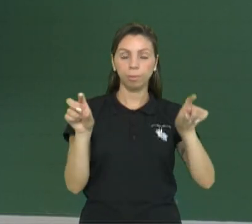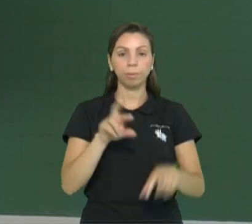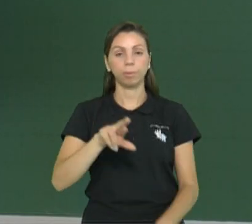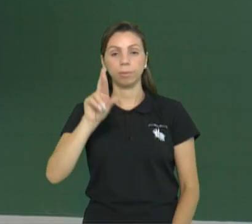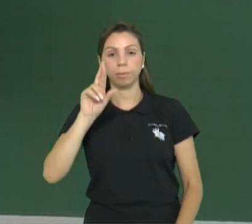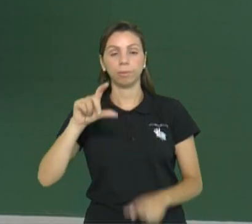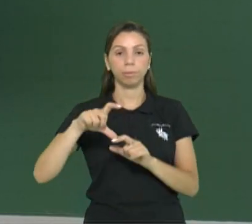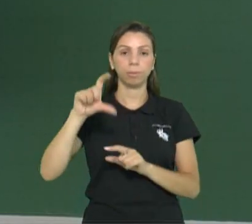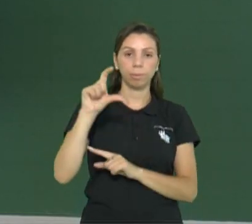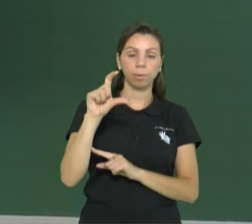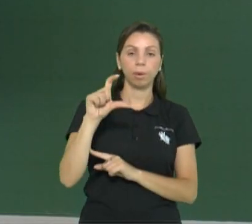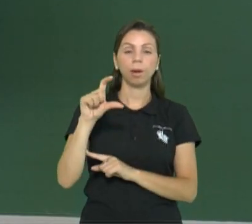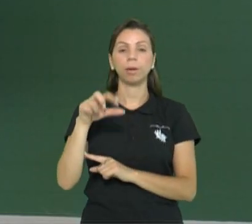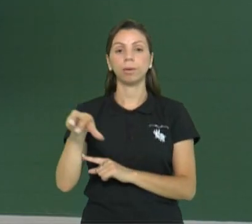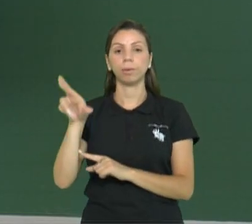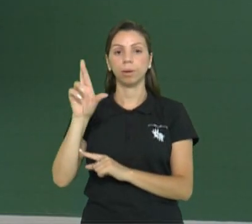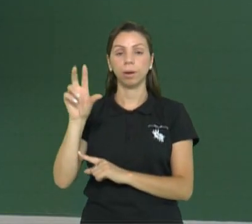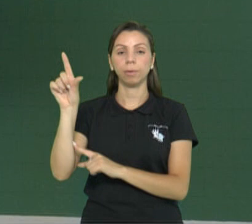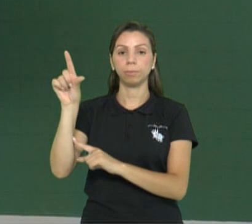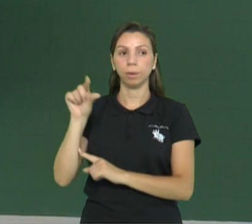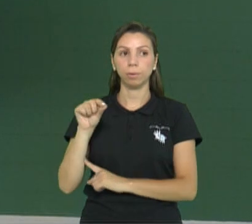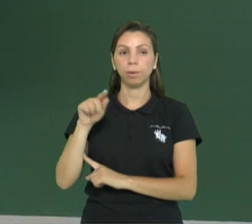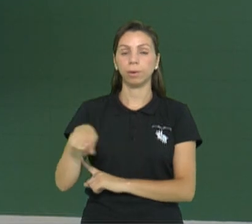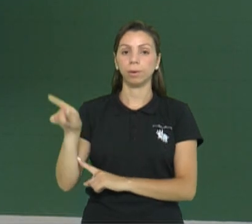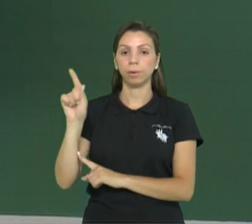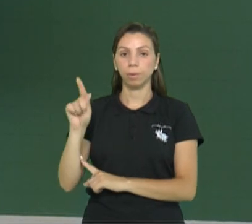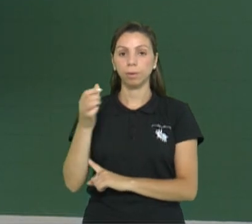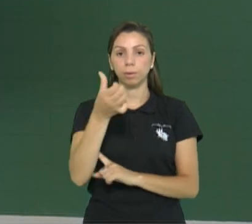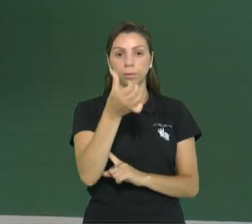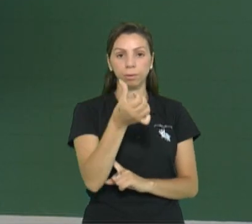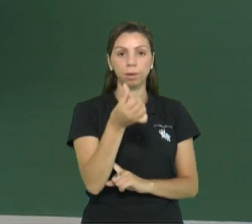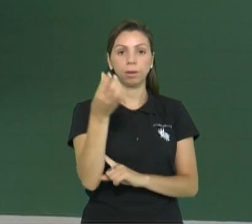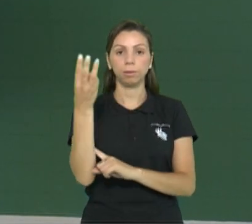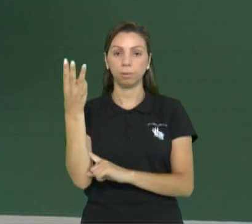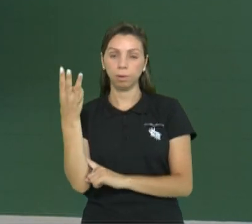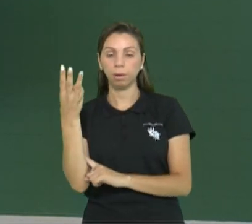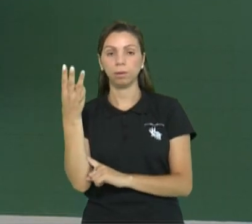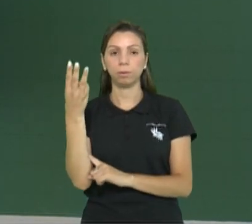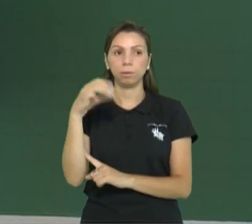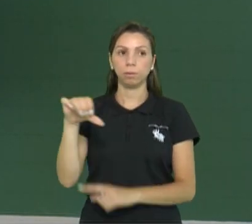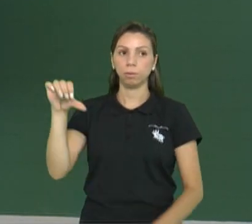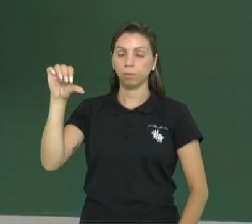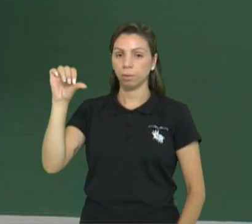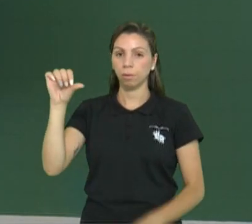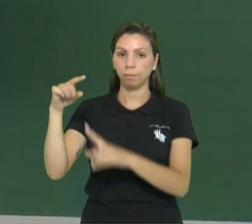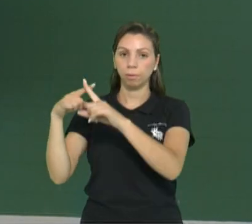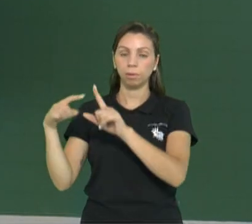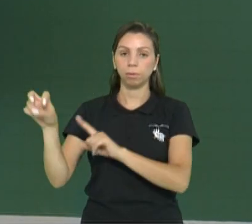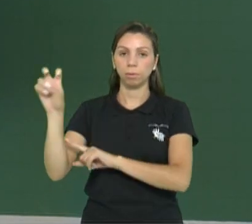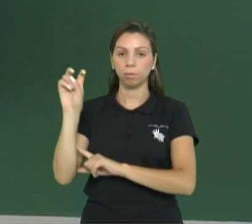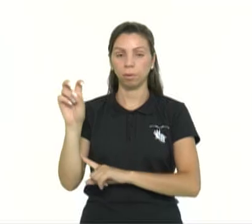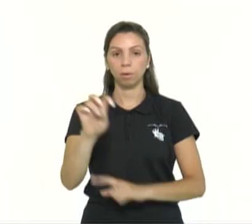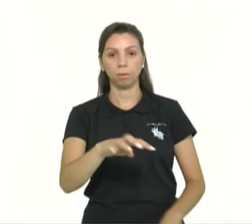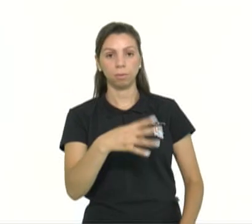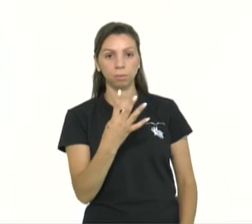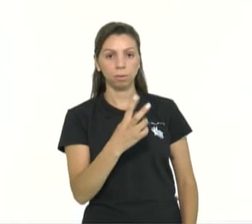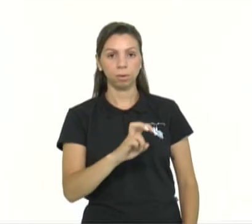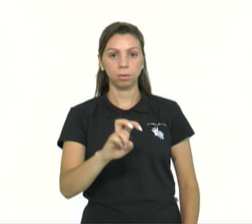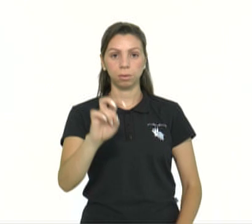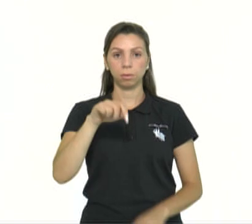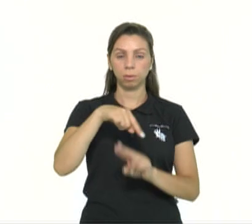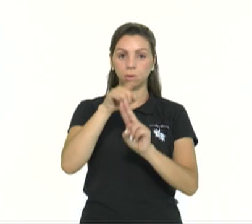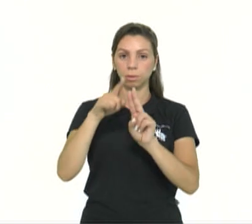maior, o raio menor e a geratriz, 6 mais 3, 9, vezes 5, 45